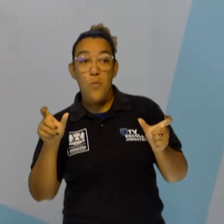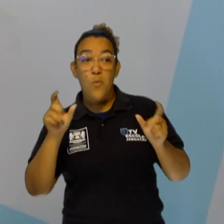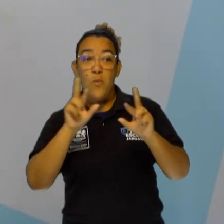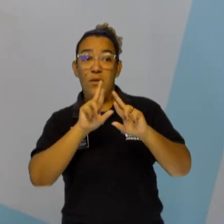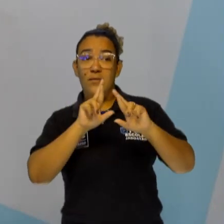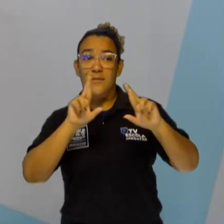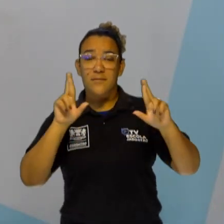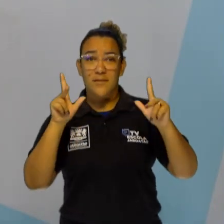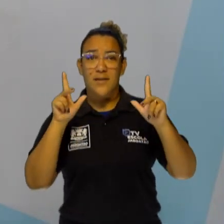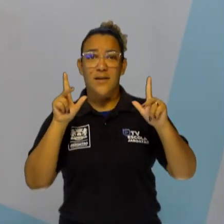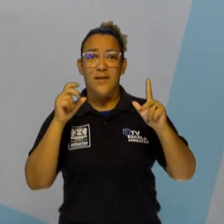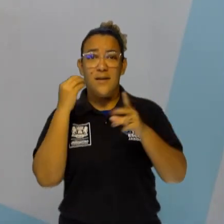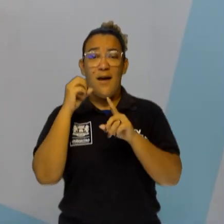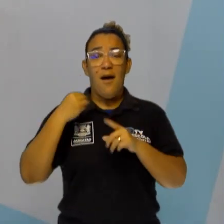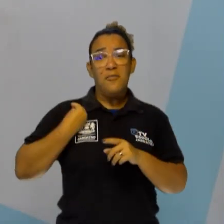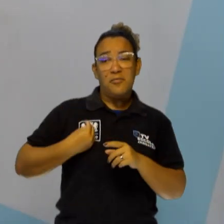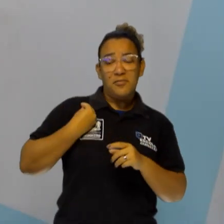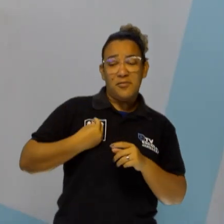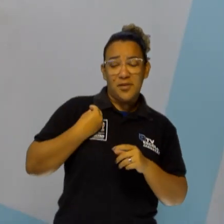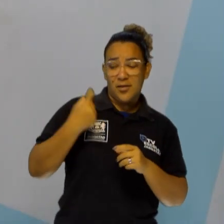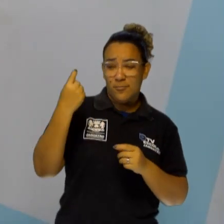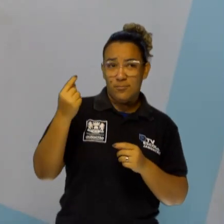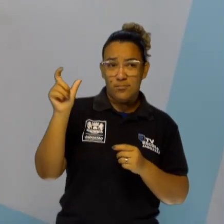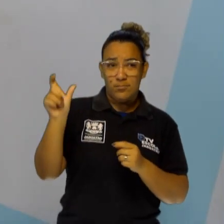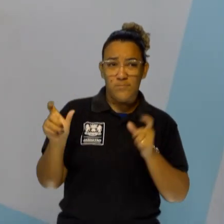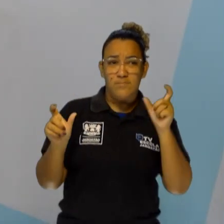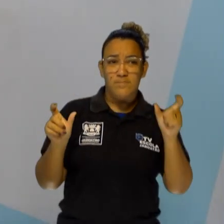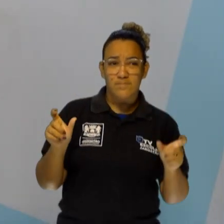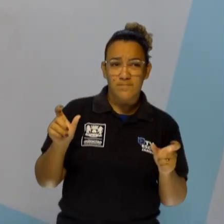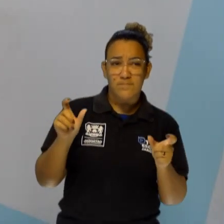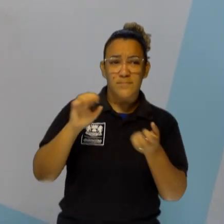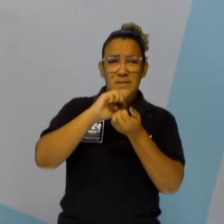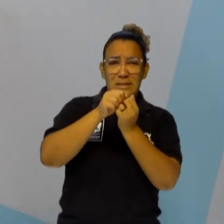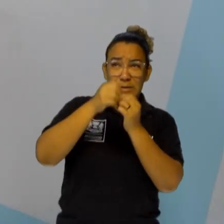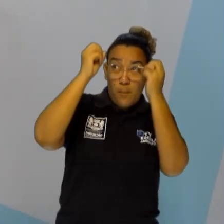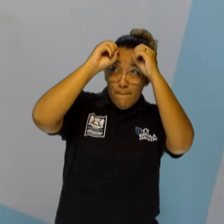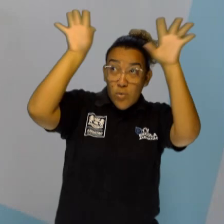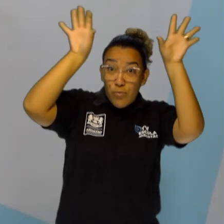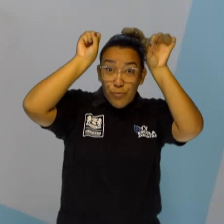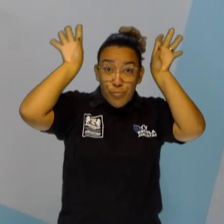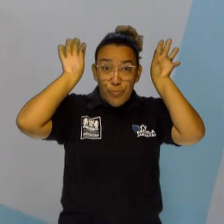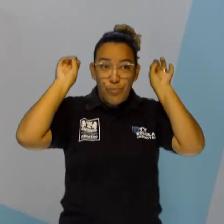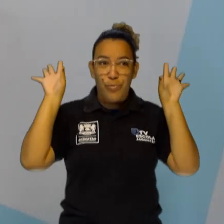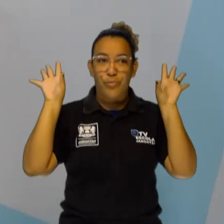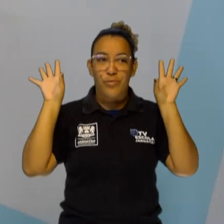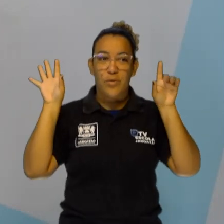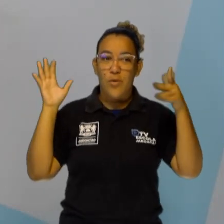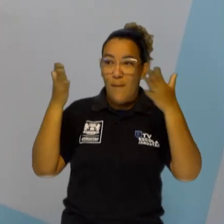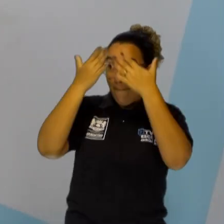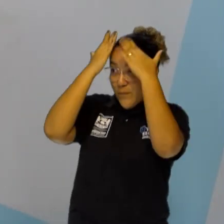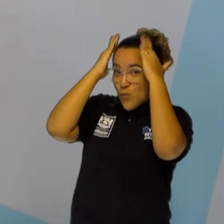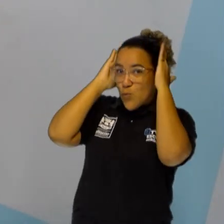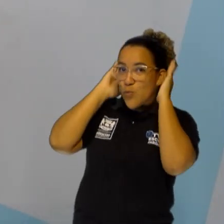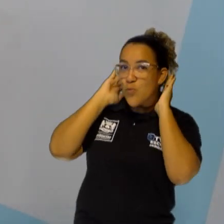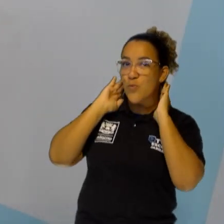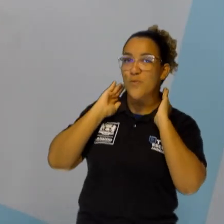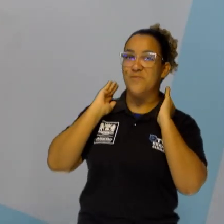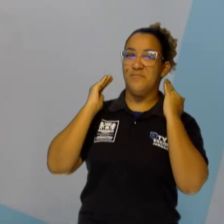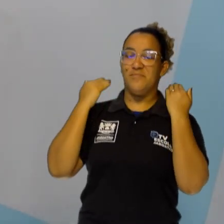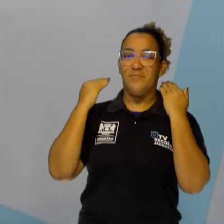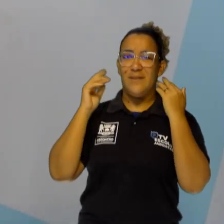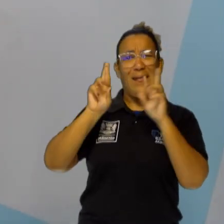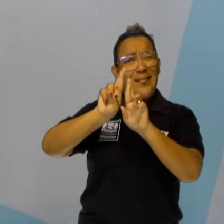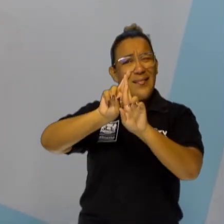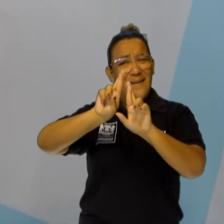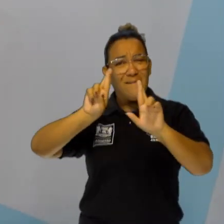camisa. Este aqui está com poucos dentes, o cabelo assanhado, esse aqui tem o cabelo penteado. Então a gente percebe que há uma